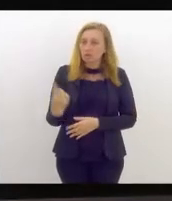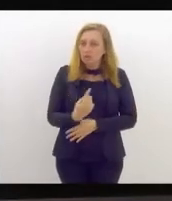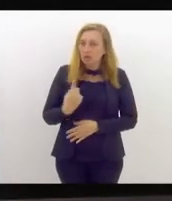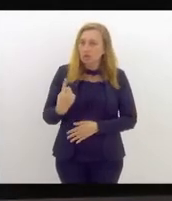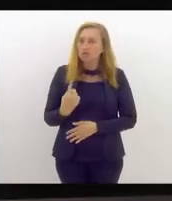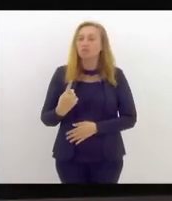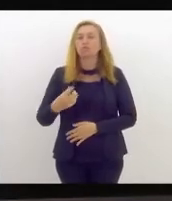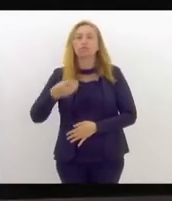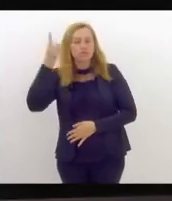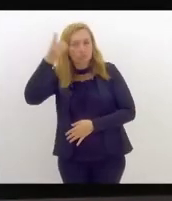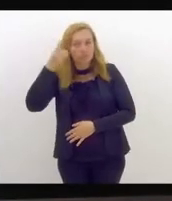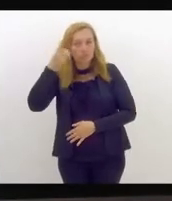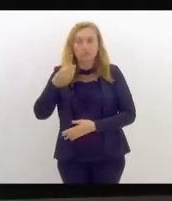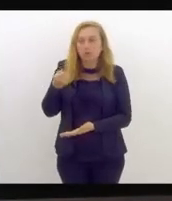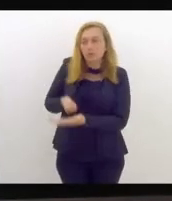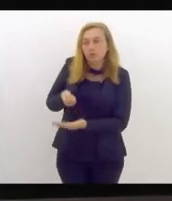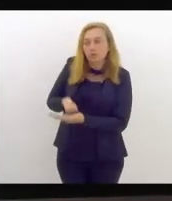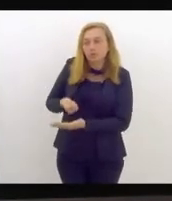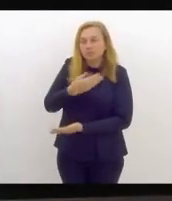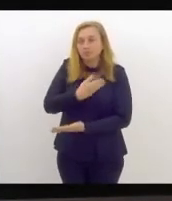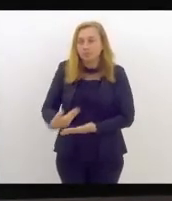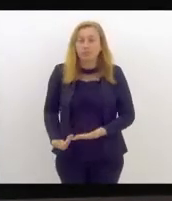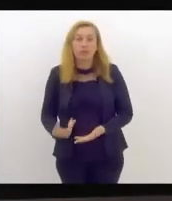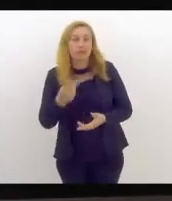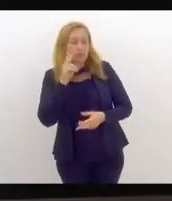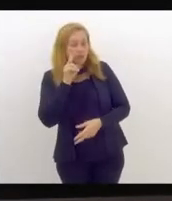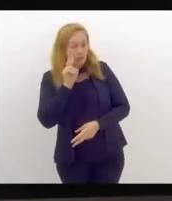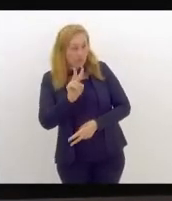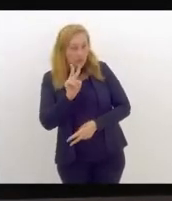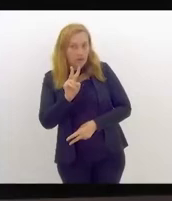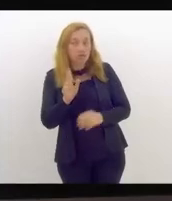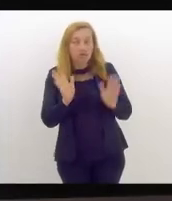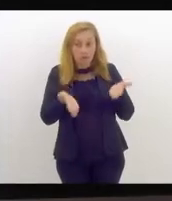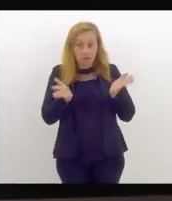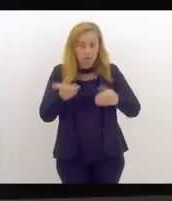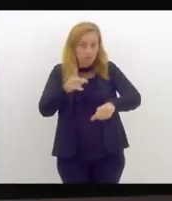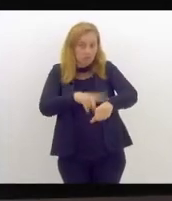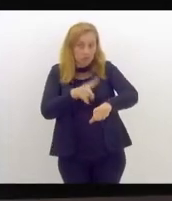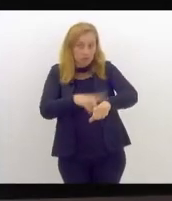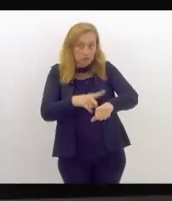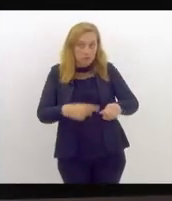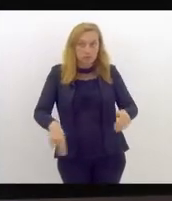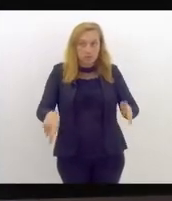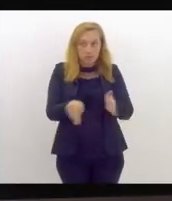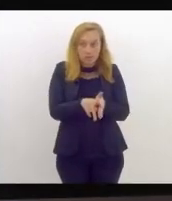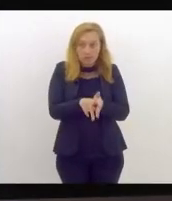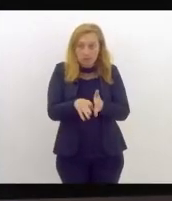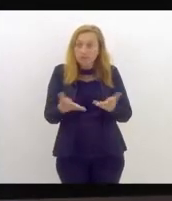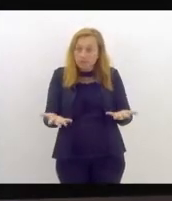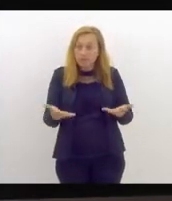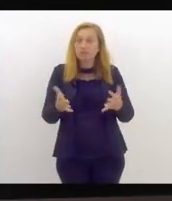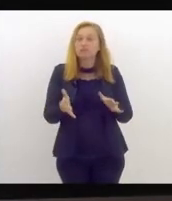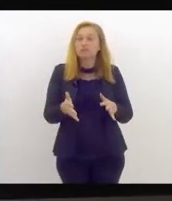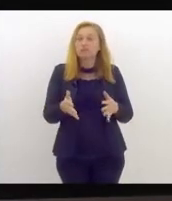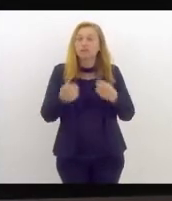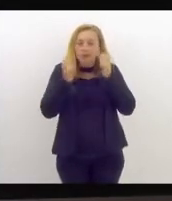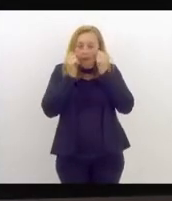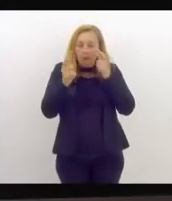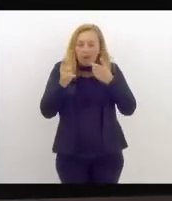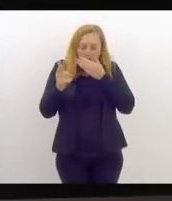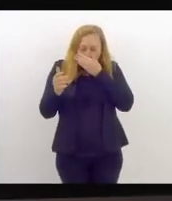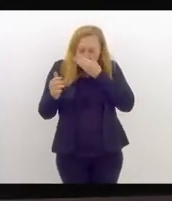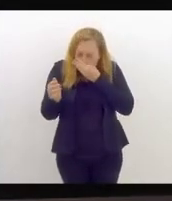cobrar do governador que deve estar assistindo alguém lá deve tá assistindo que faz parte de mexer no Governador para guardar para a realidade